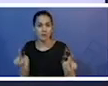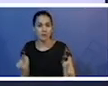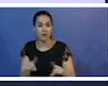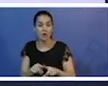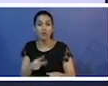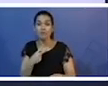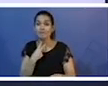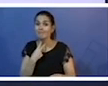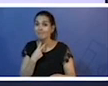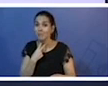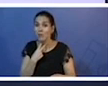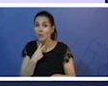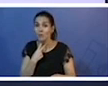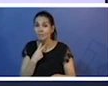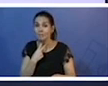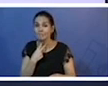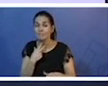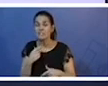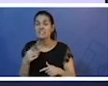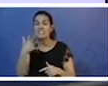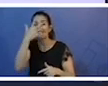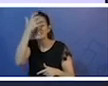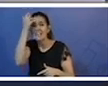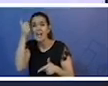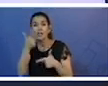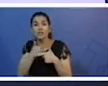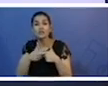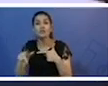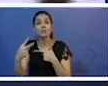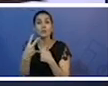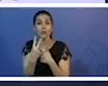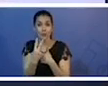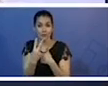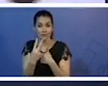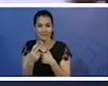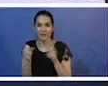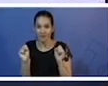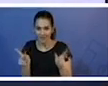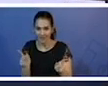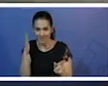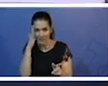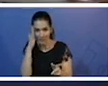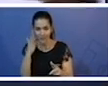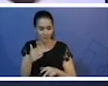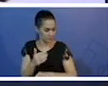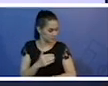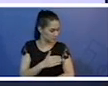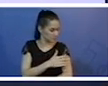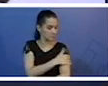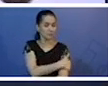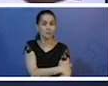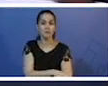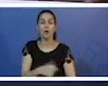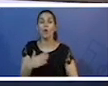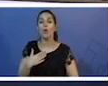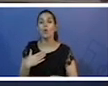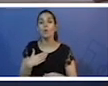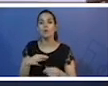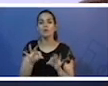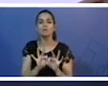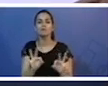por 2. Ok? Se eu quiser esse lado aqui, ó, BC, o meu